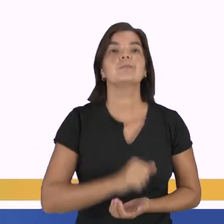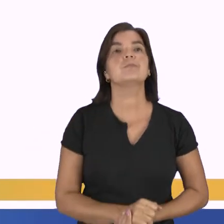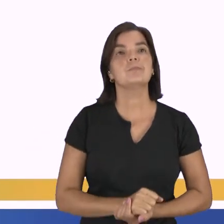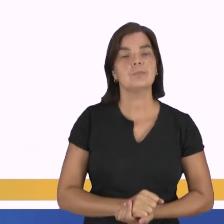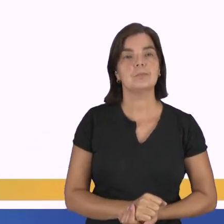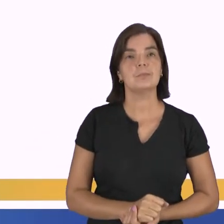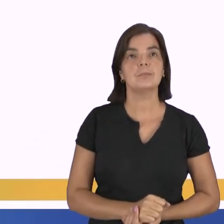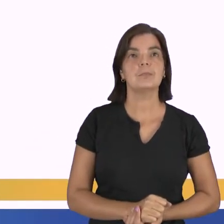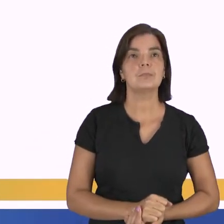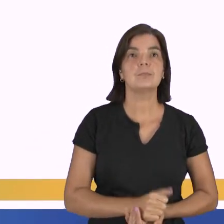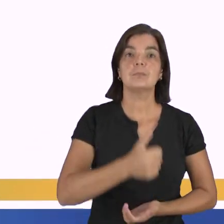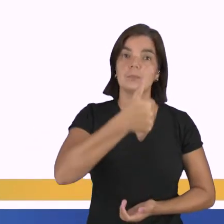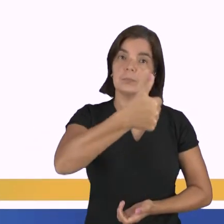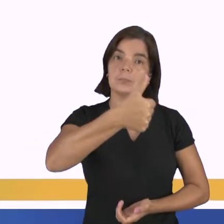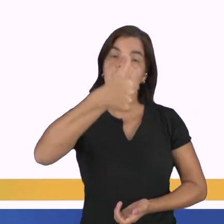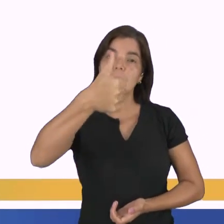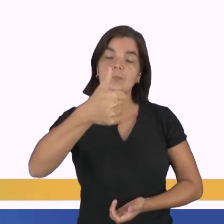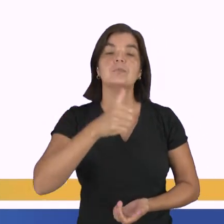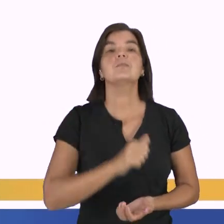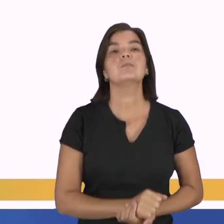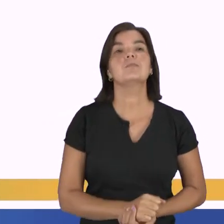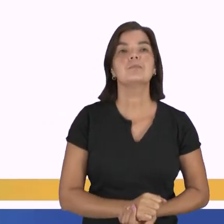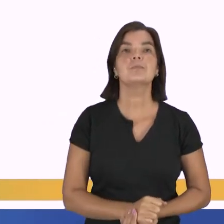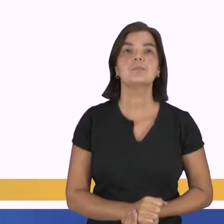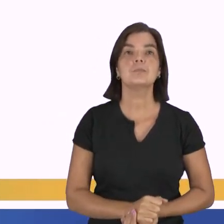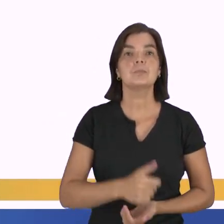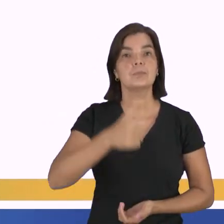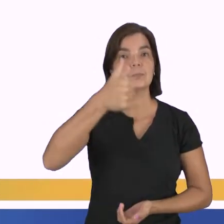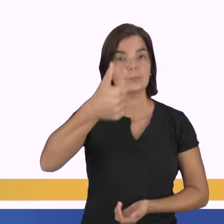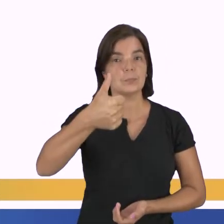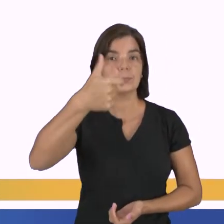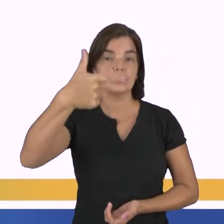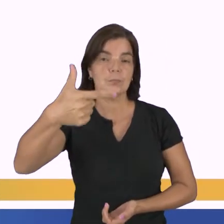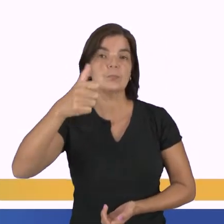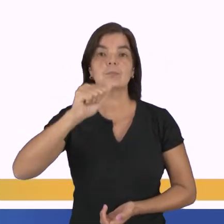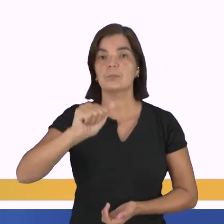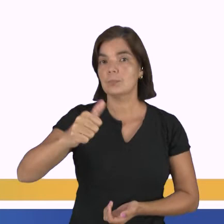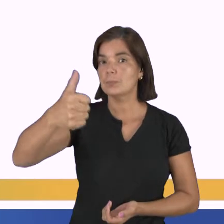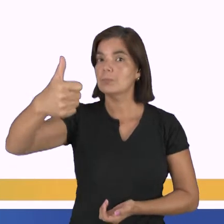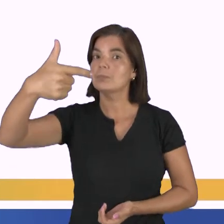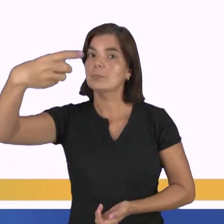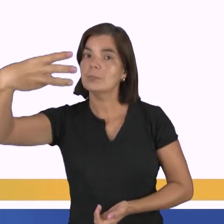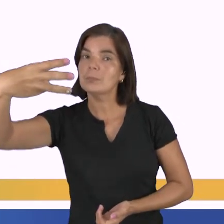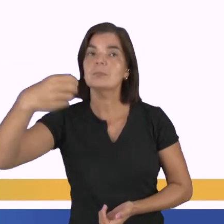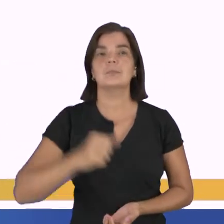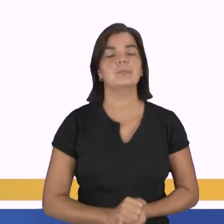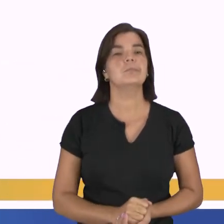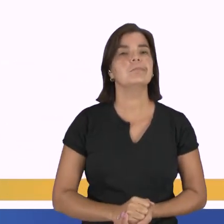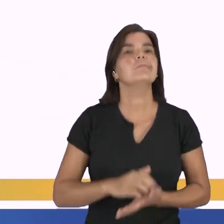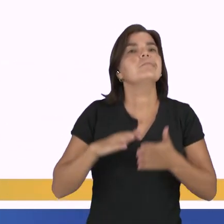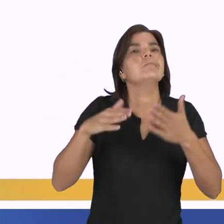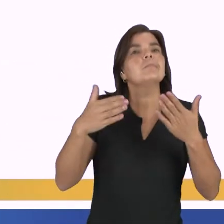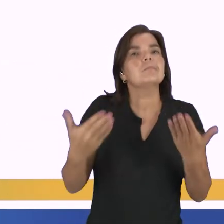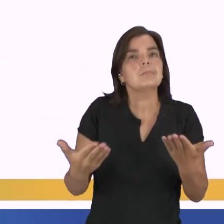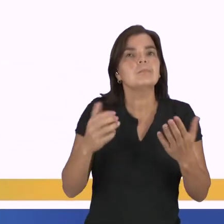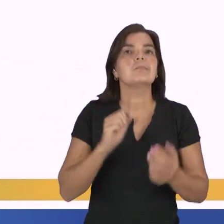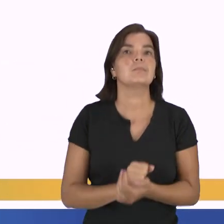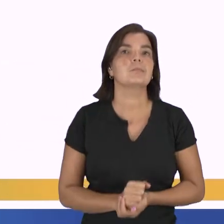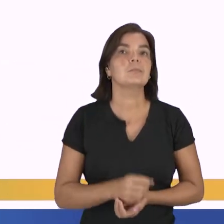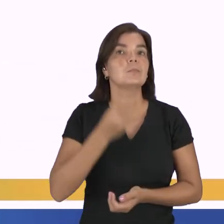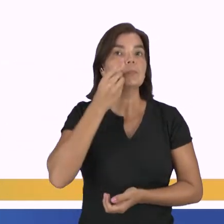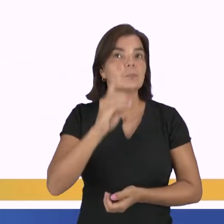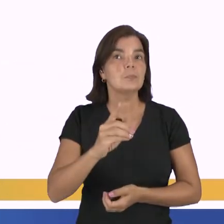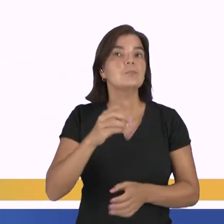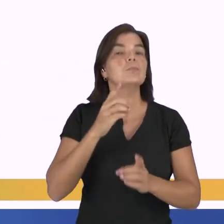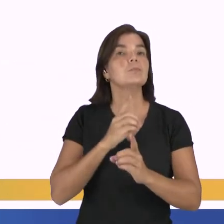momento e do dia ja1 é um momento um do dia um momento um do dia dois aí vai Qual foi respectivamente o